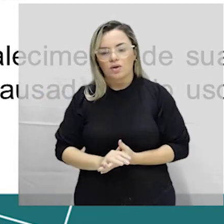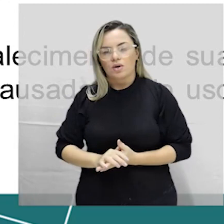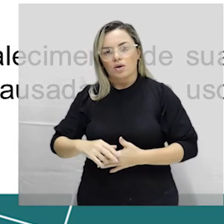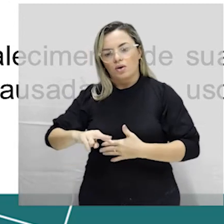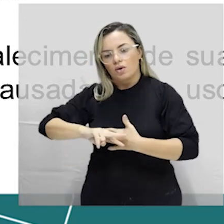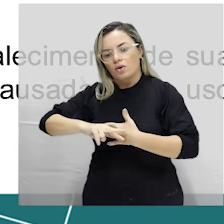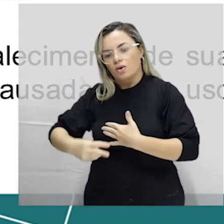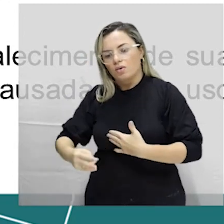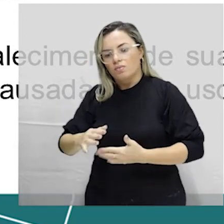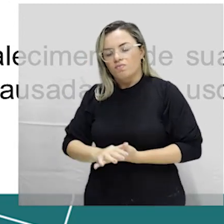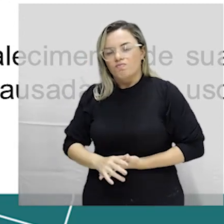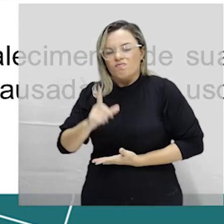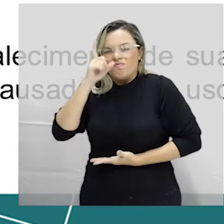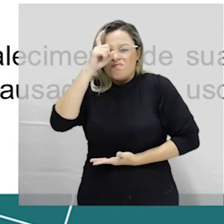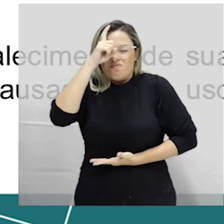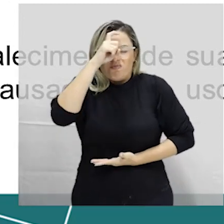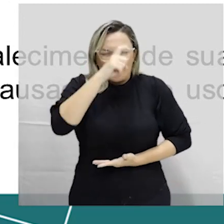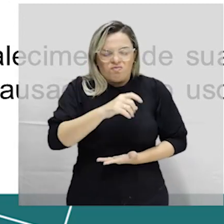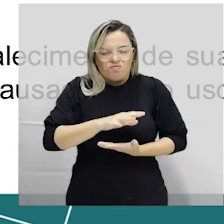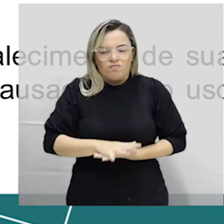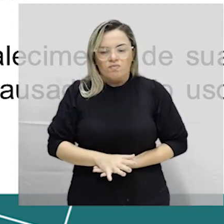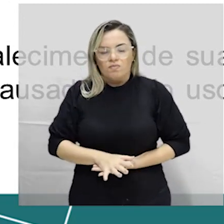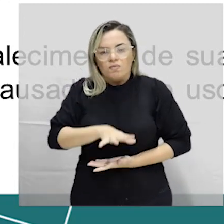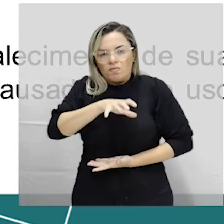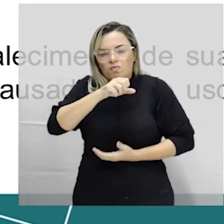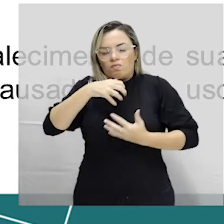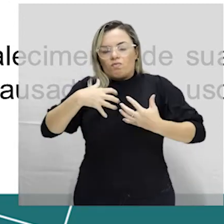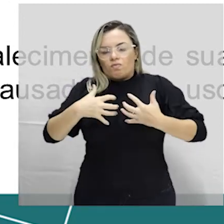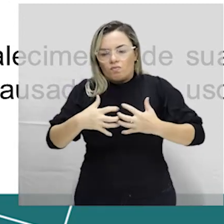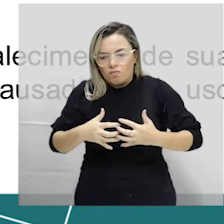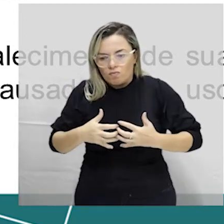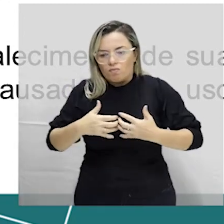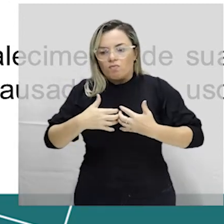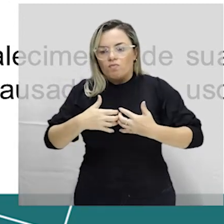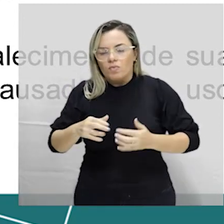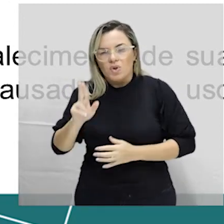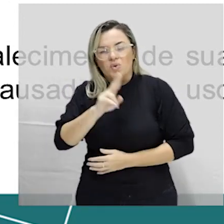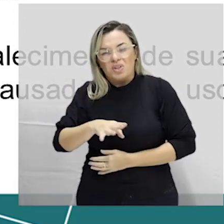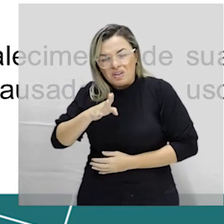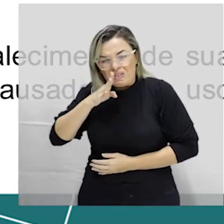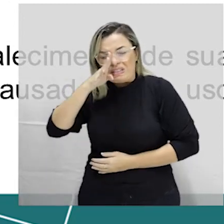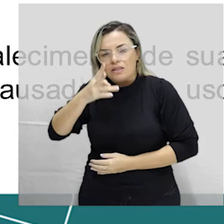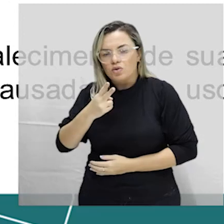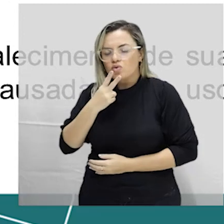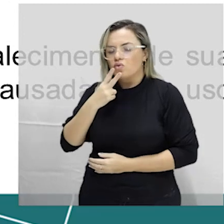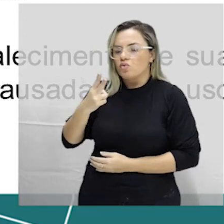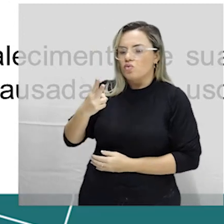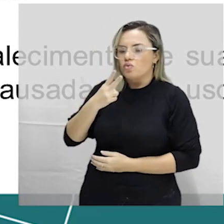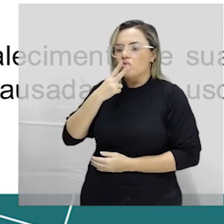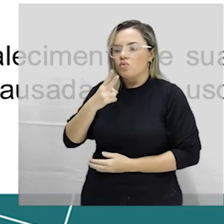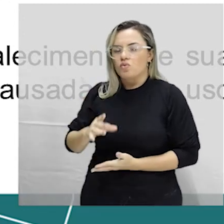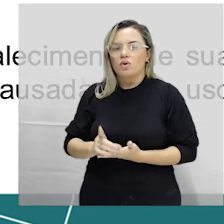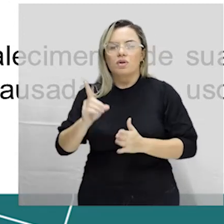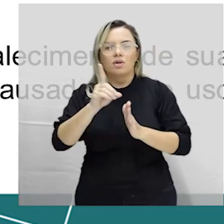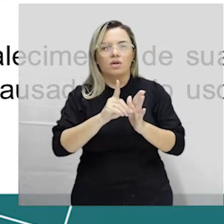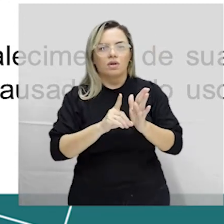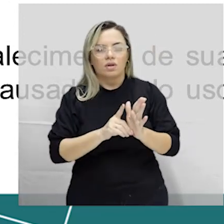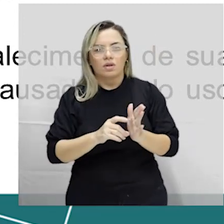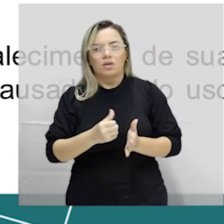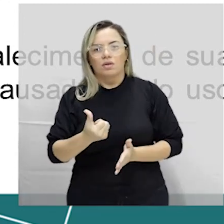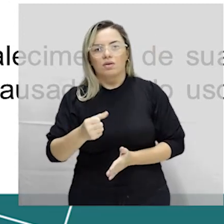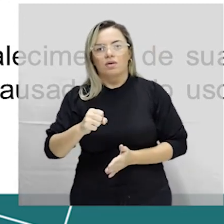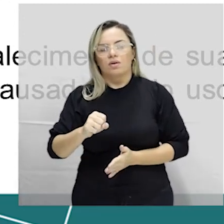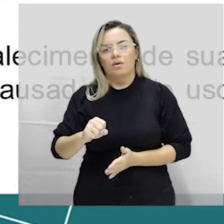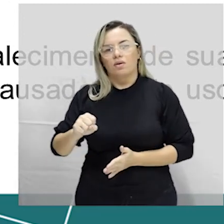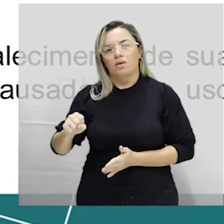uso excessivo de tabaco. Esse foi o motivo do falecimento de Karl Marx lá na década de 1880. Então a gente falou um